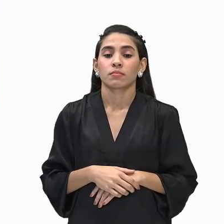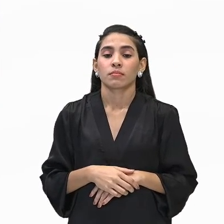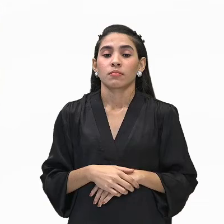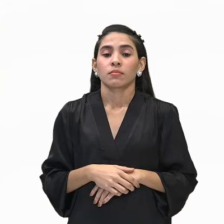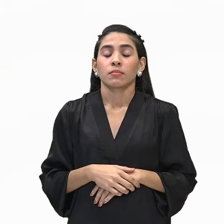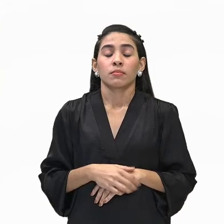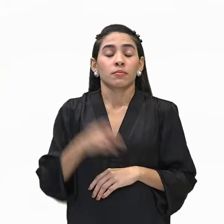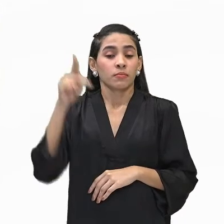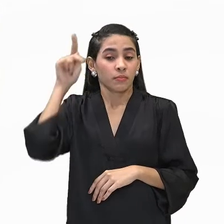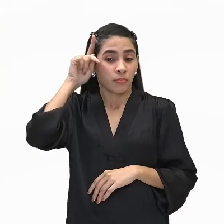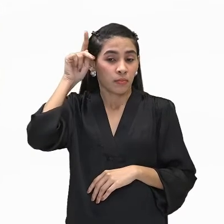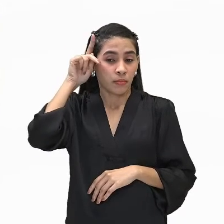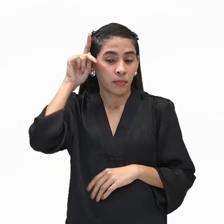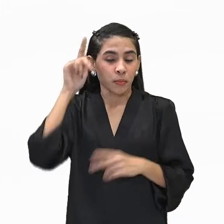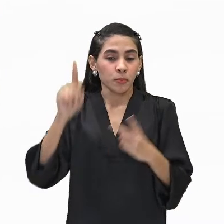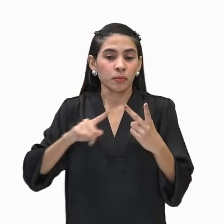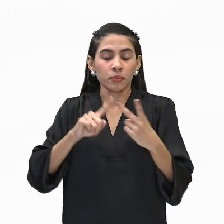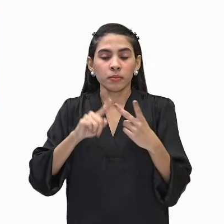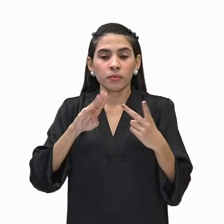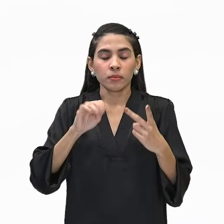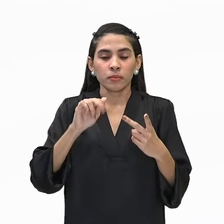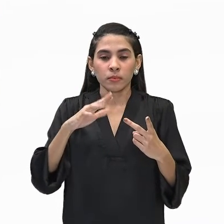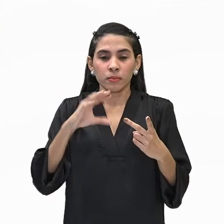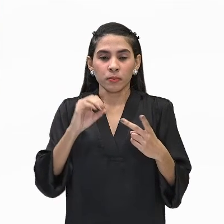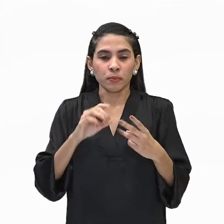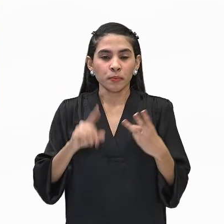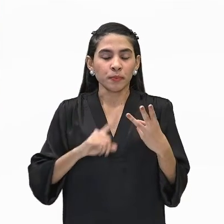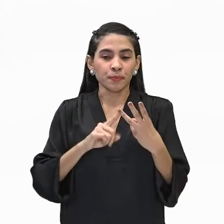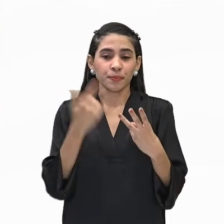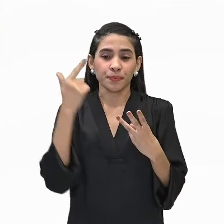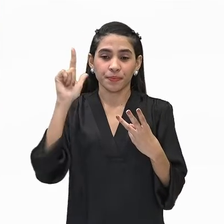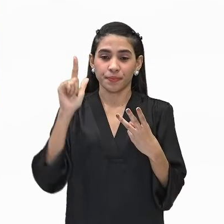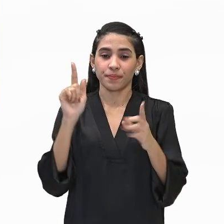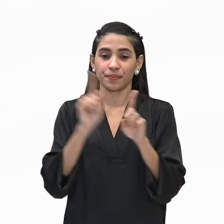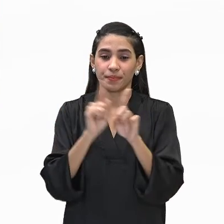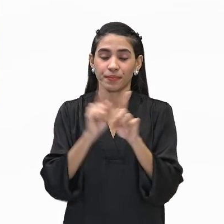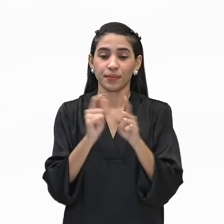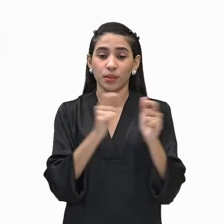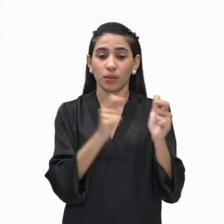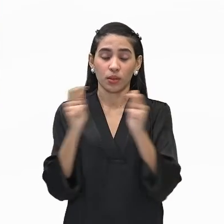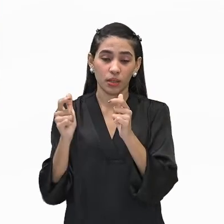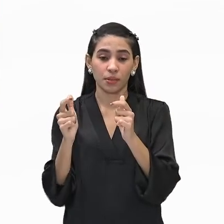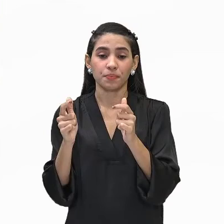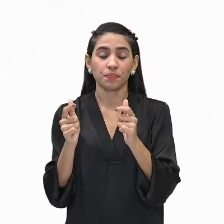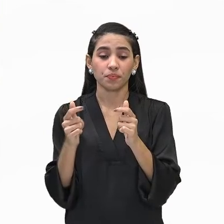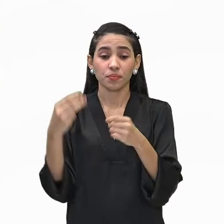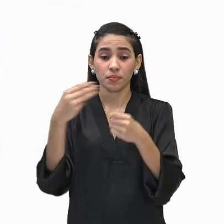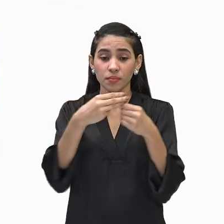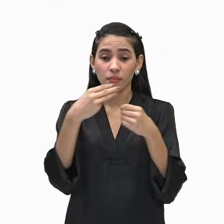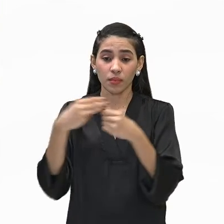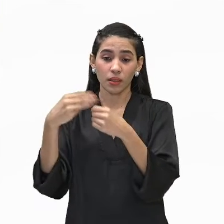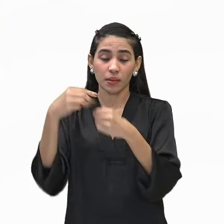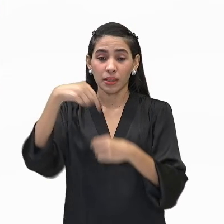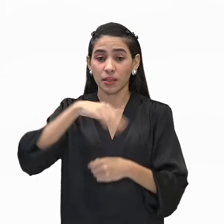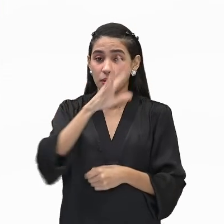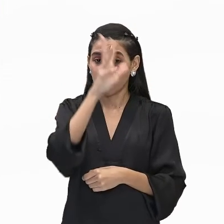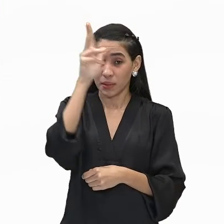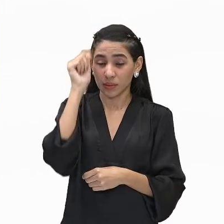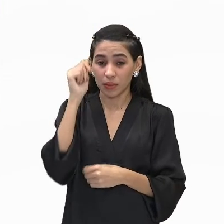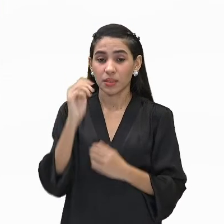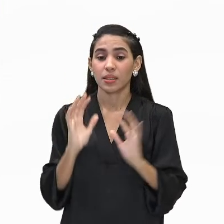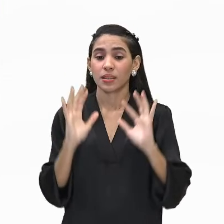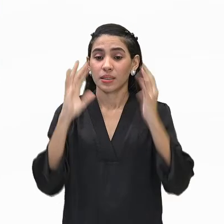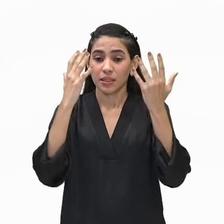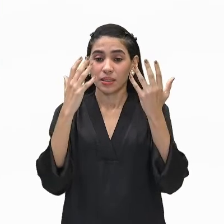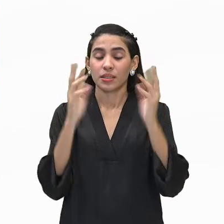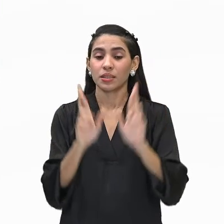de Parintins, a questão de Barcelos, a questão de outras localidades dos nossos municípios aqui no Amazonas que realizam